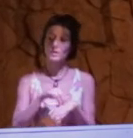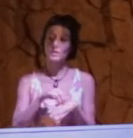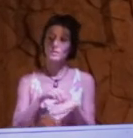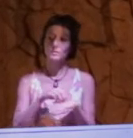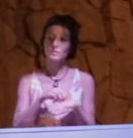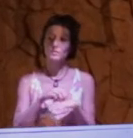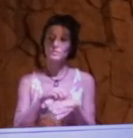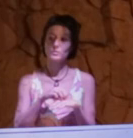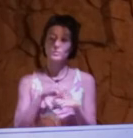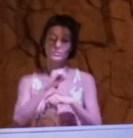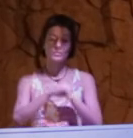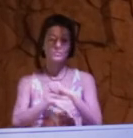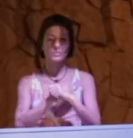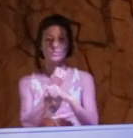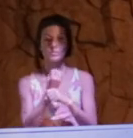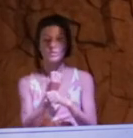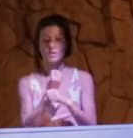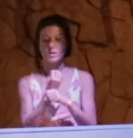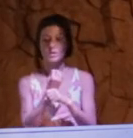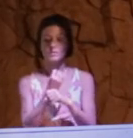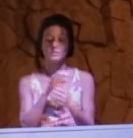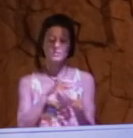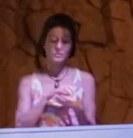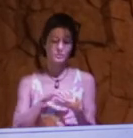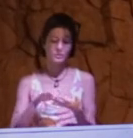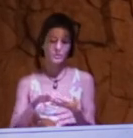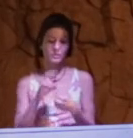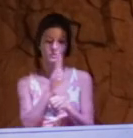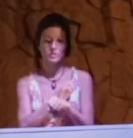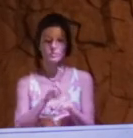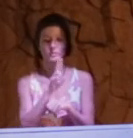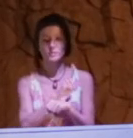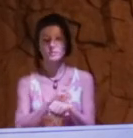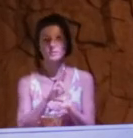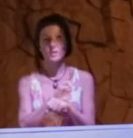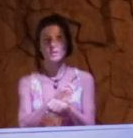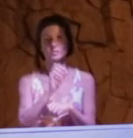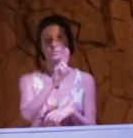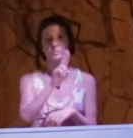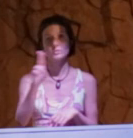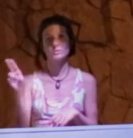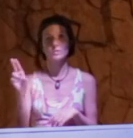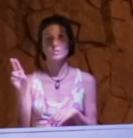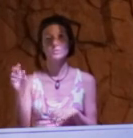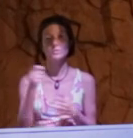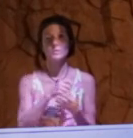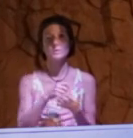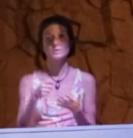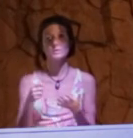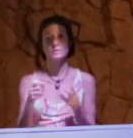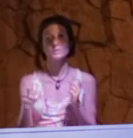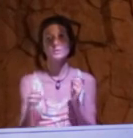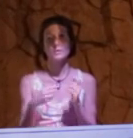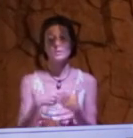está num repositório da UNB, chama Uma Escrita Contra Colonialista. E aí essas